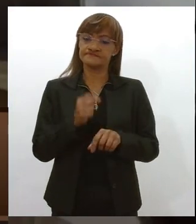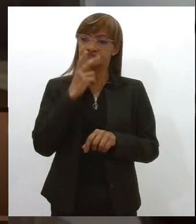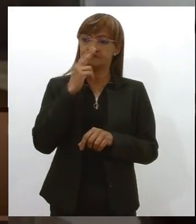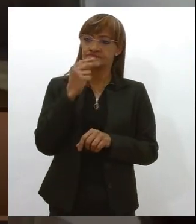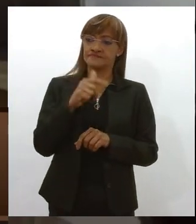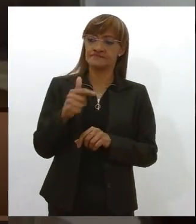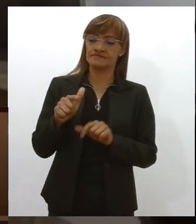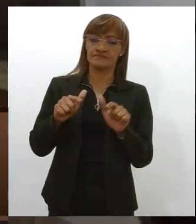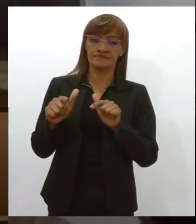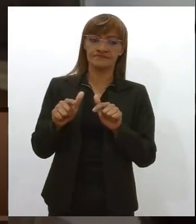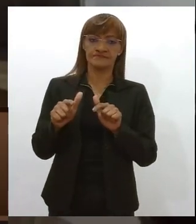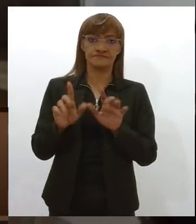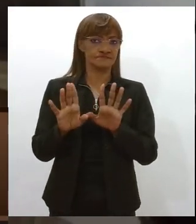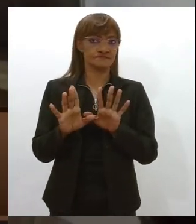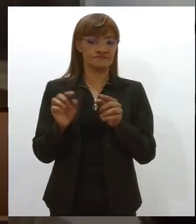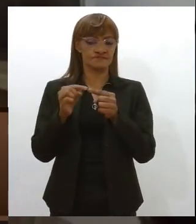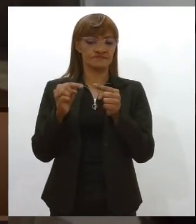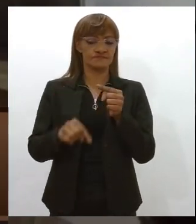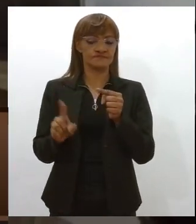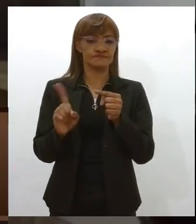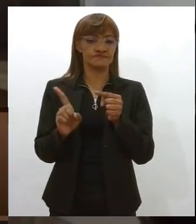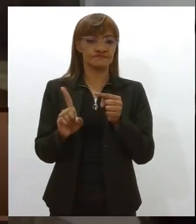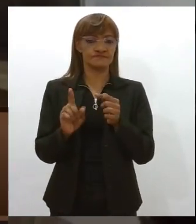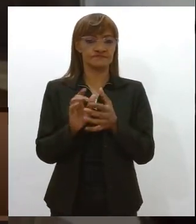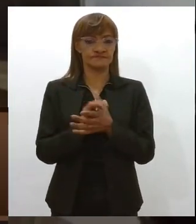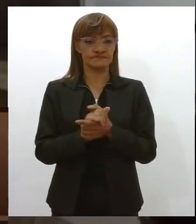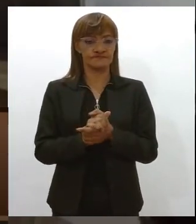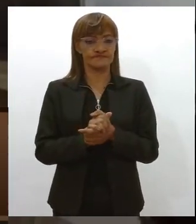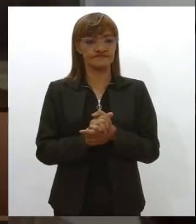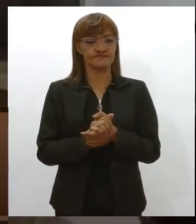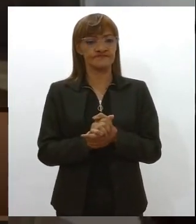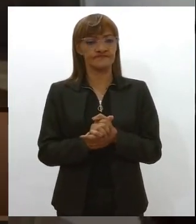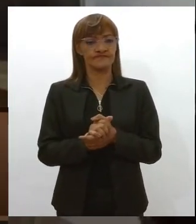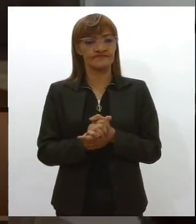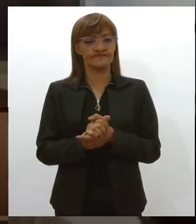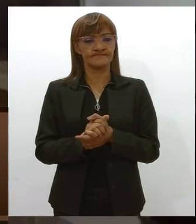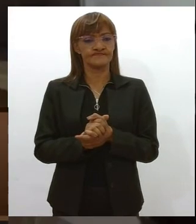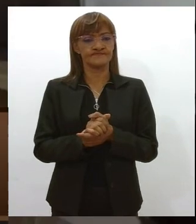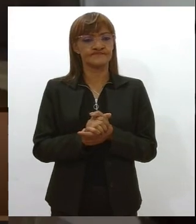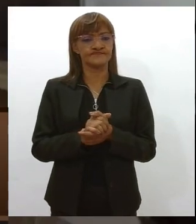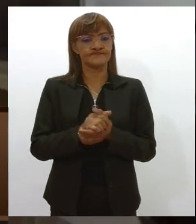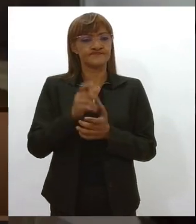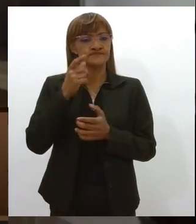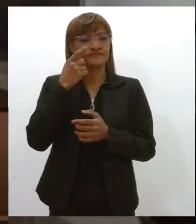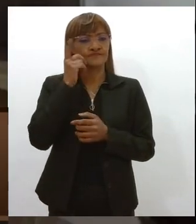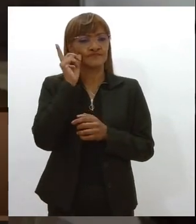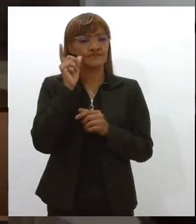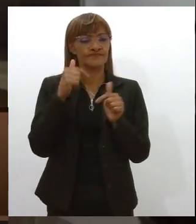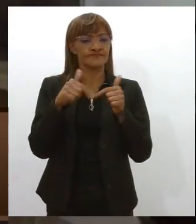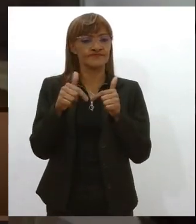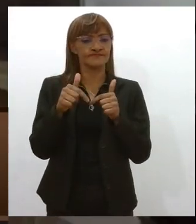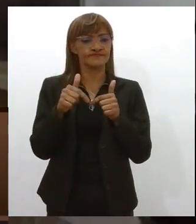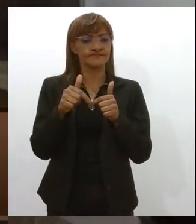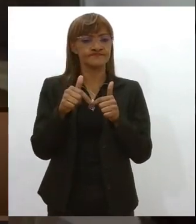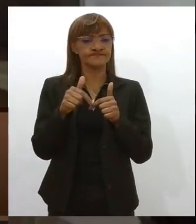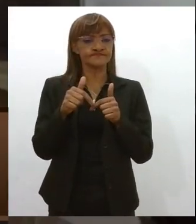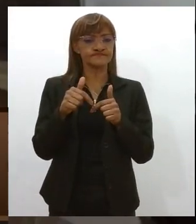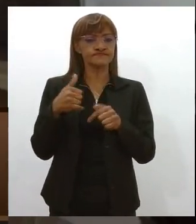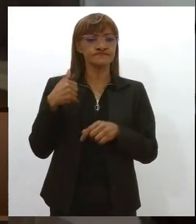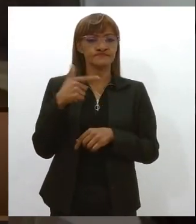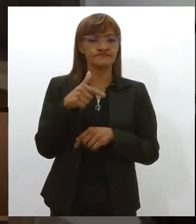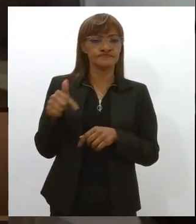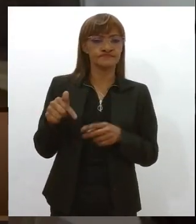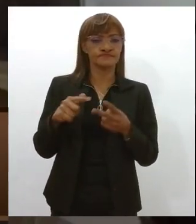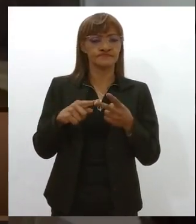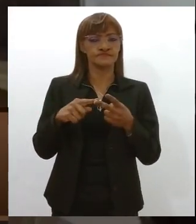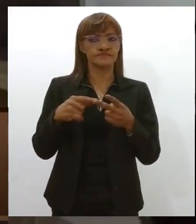que não fecha. Antes eu tinha até o costume, quando eu saía para trabalhar, que eu tenho meus 3 filhos, meu mais velho tem 7 anos, o meu do meio tem